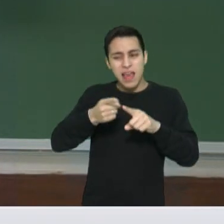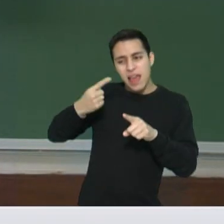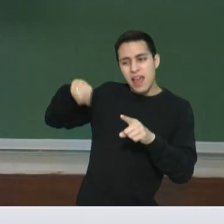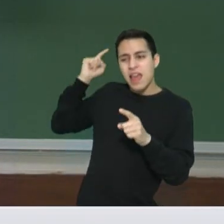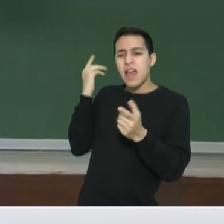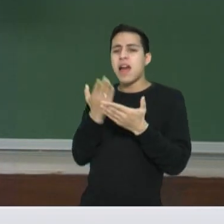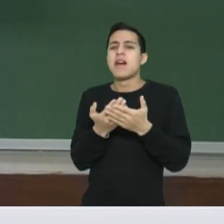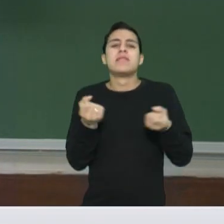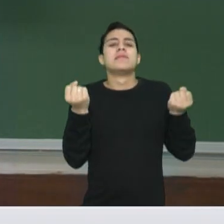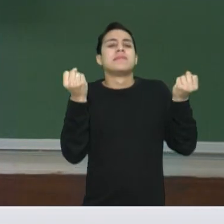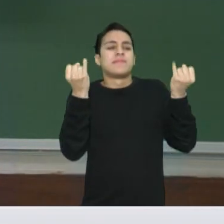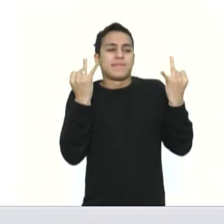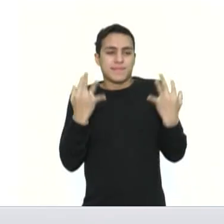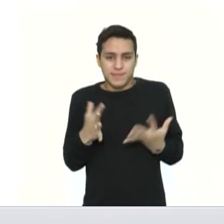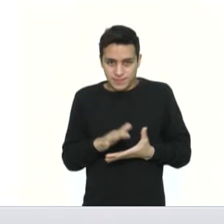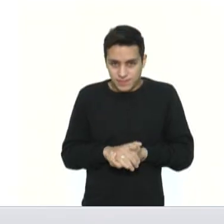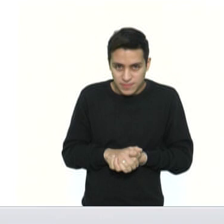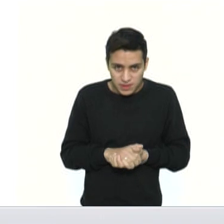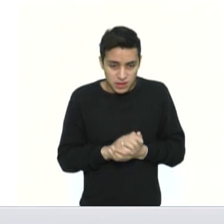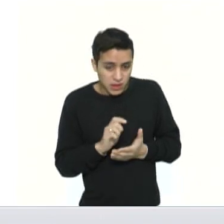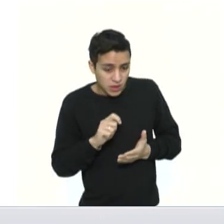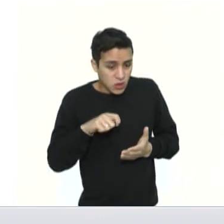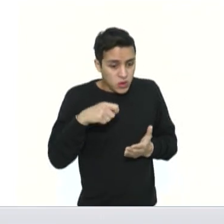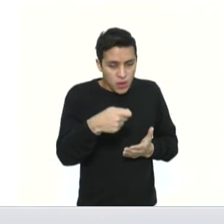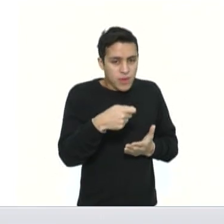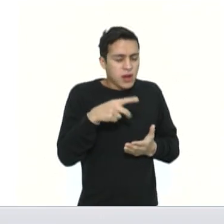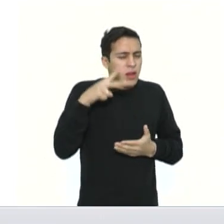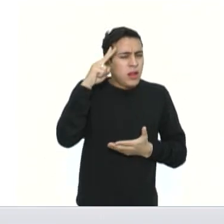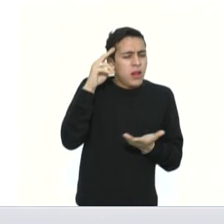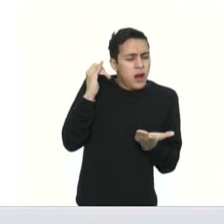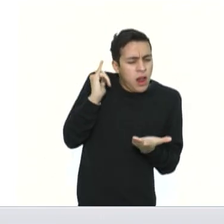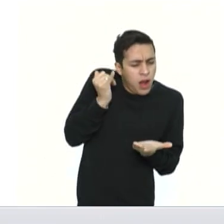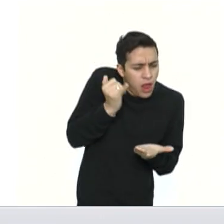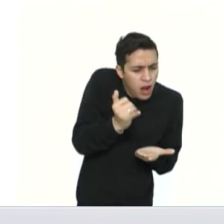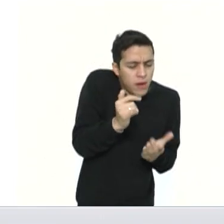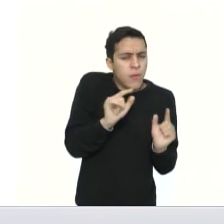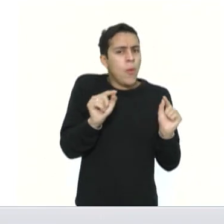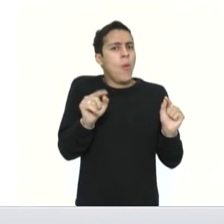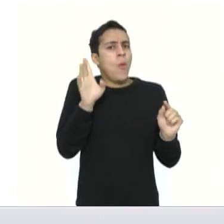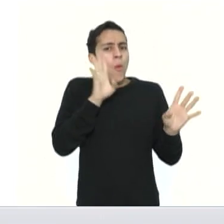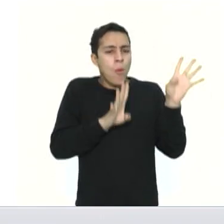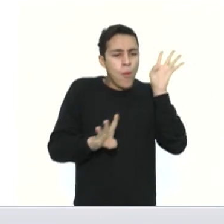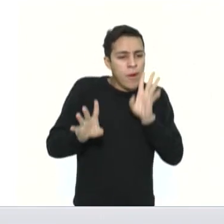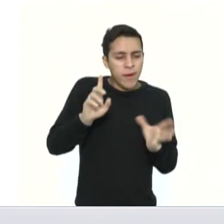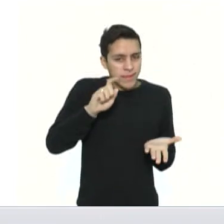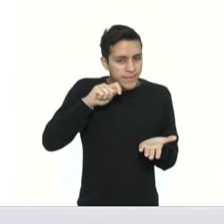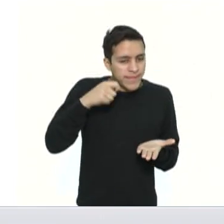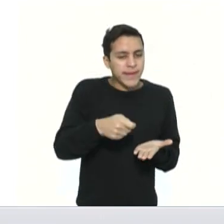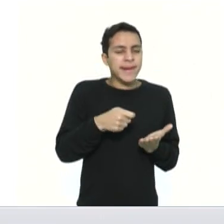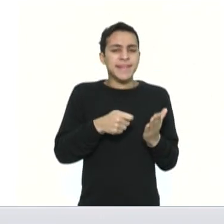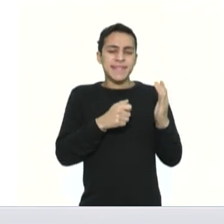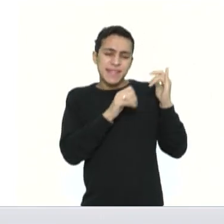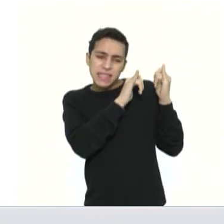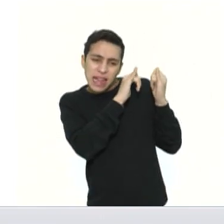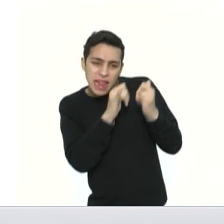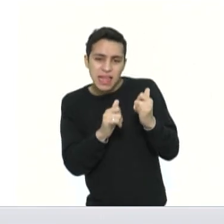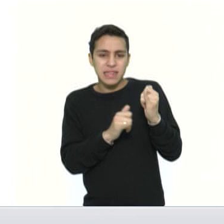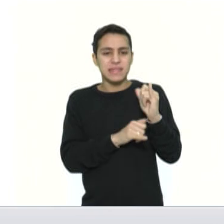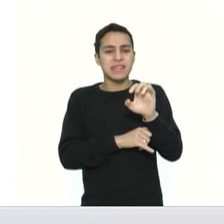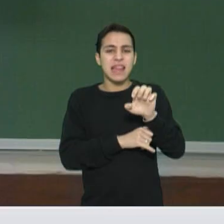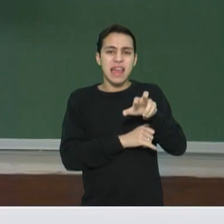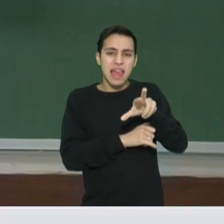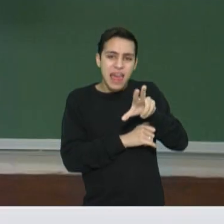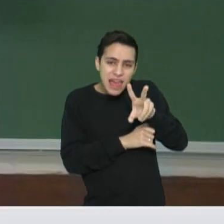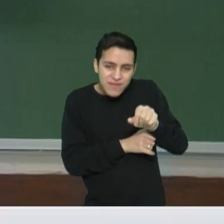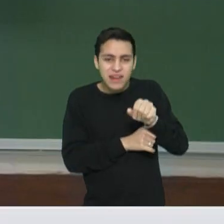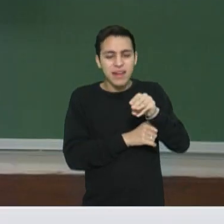gente discutiu? Nós vimos uma contação de história bem bacana sobre a lenda da erva mate,